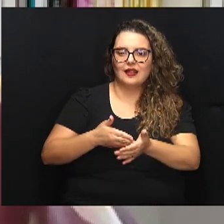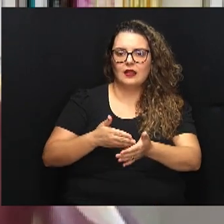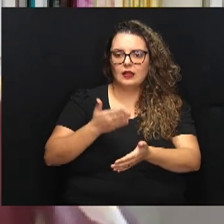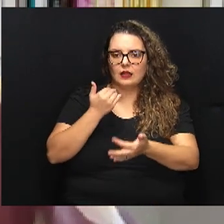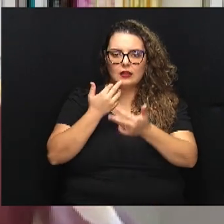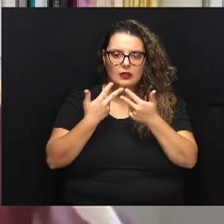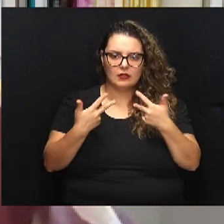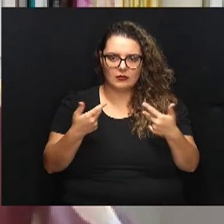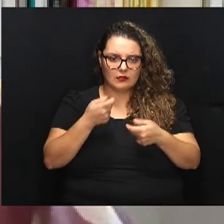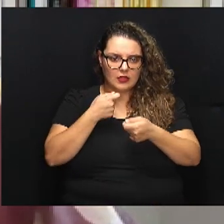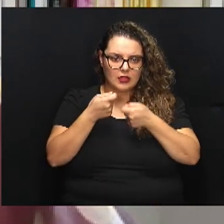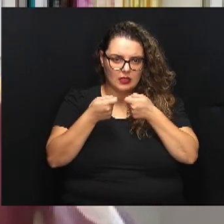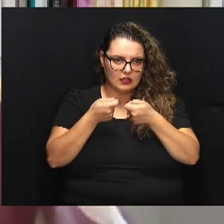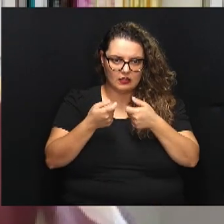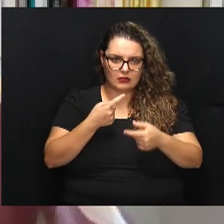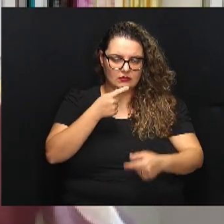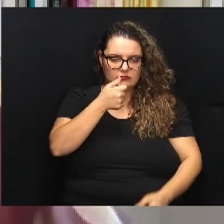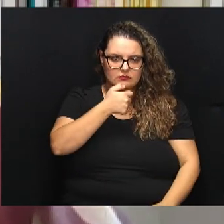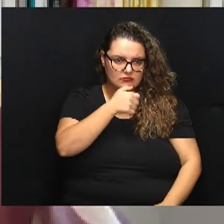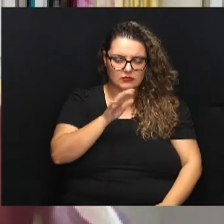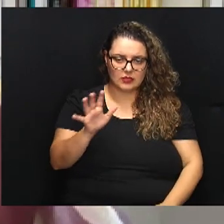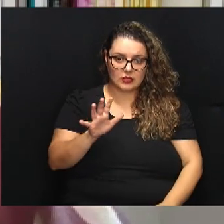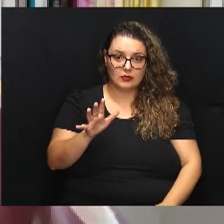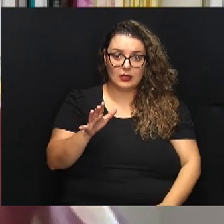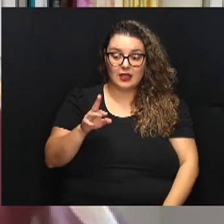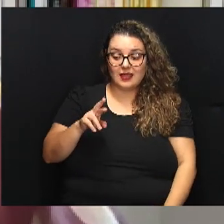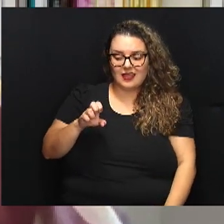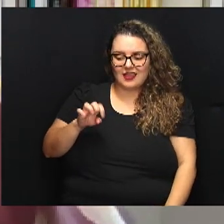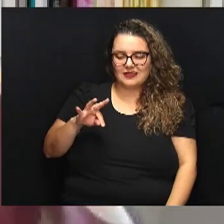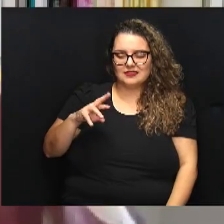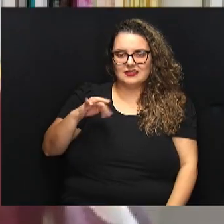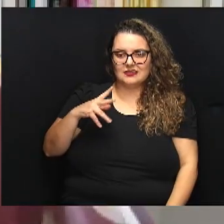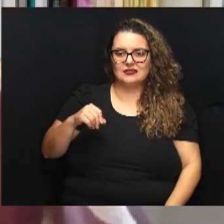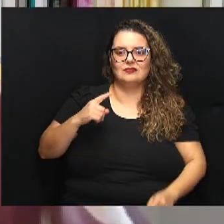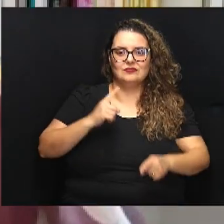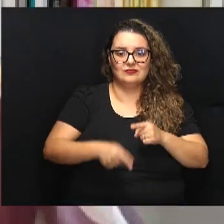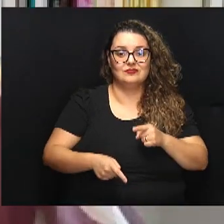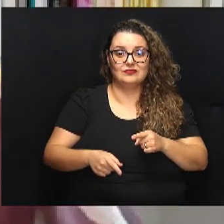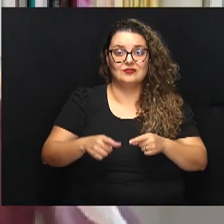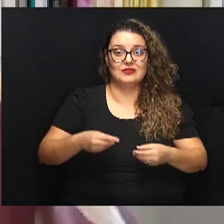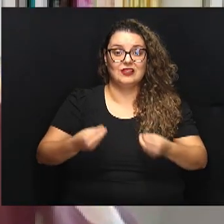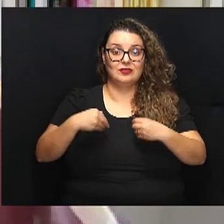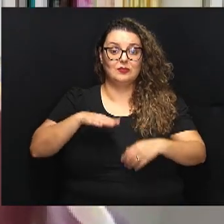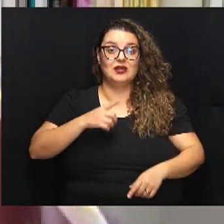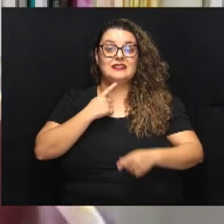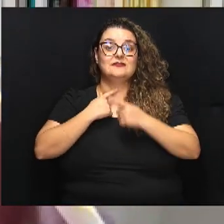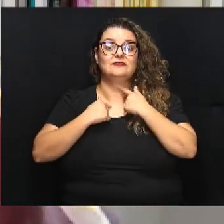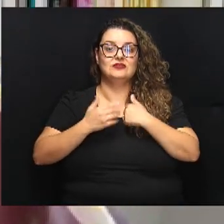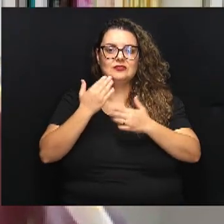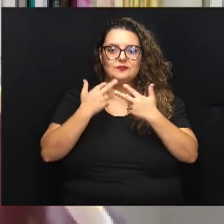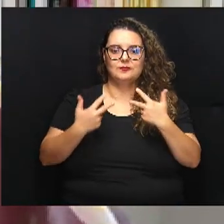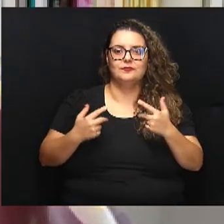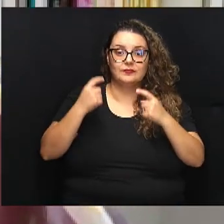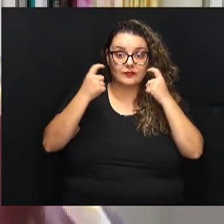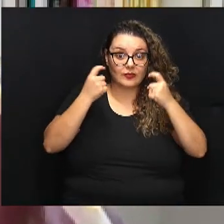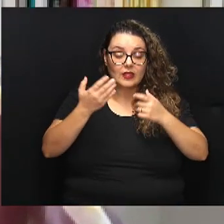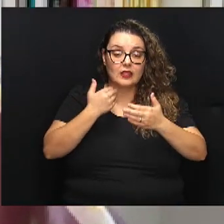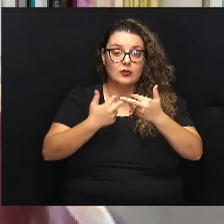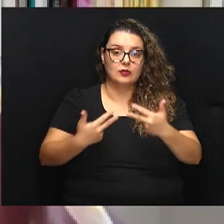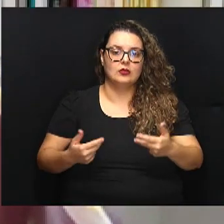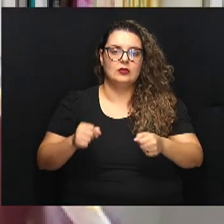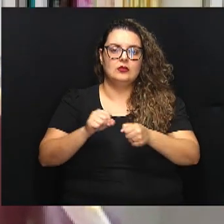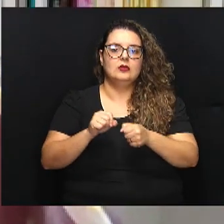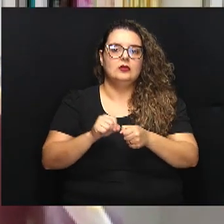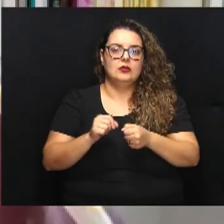dieta, porque a restrição acaba dando mais vontade de comer, né? A preocupação sobre a comida faz que a gente